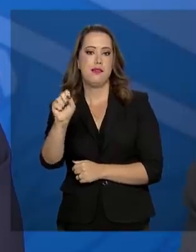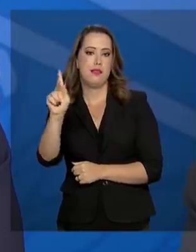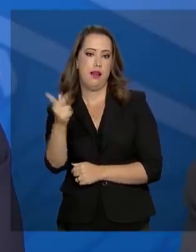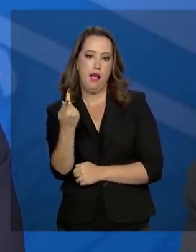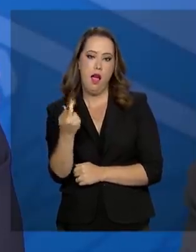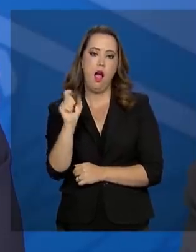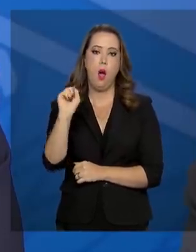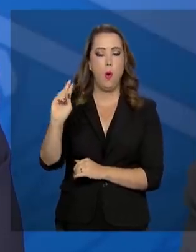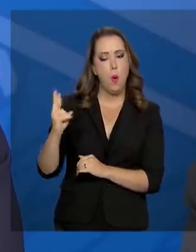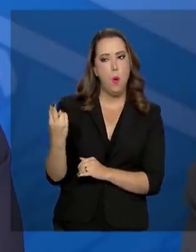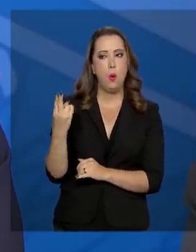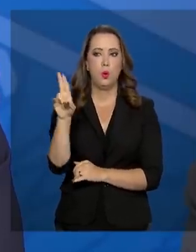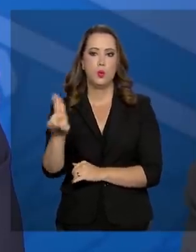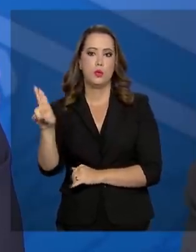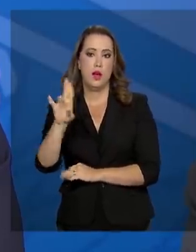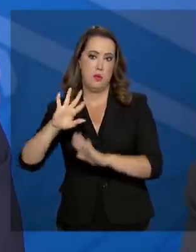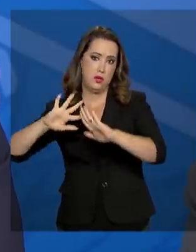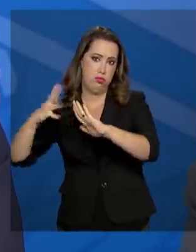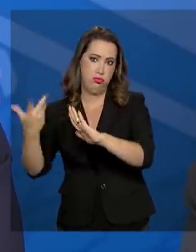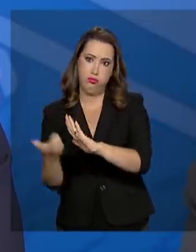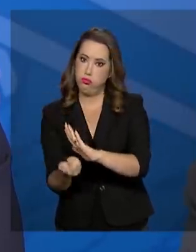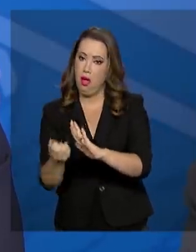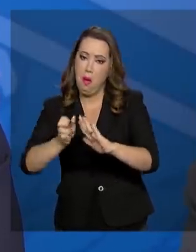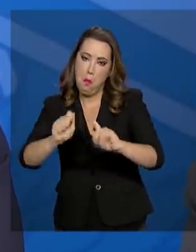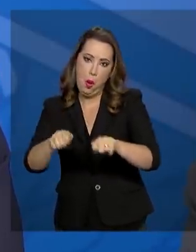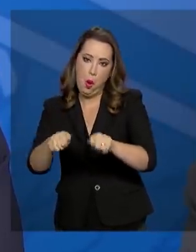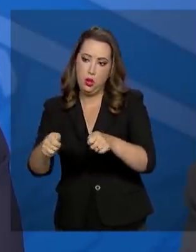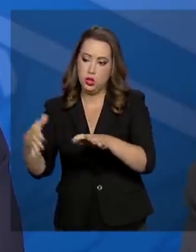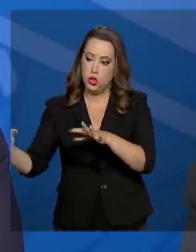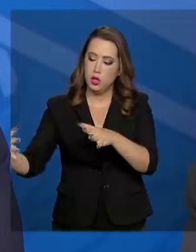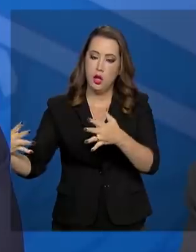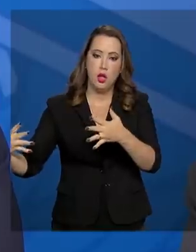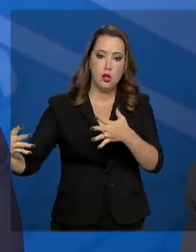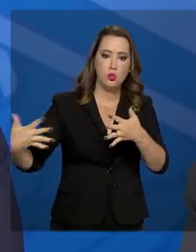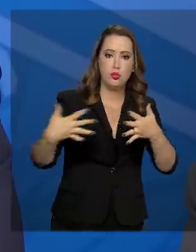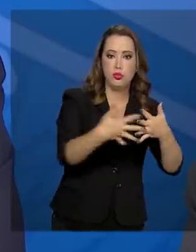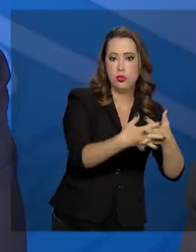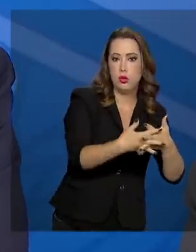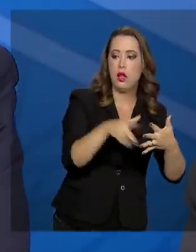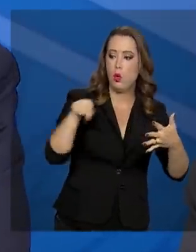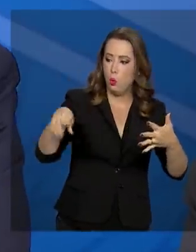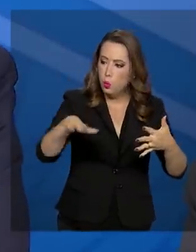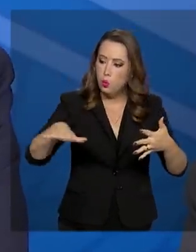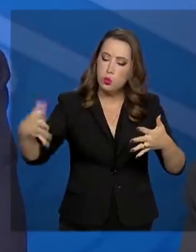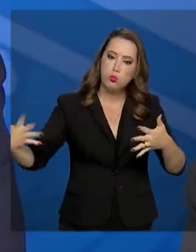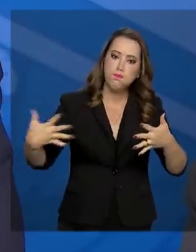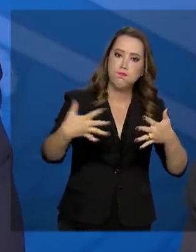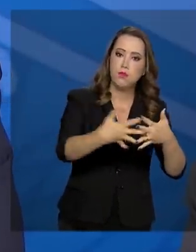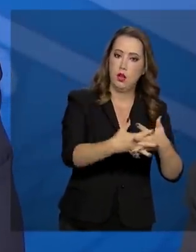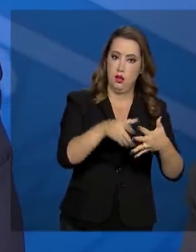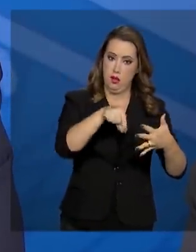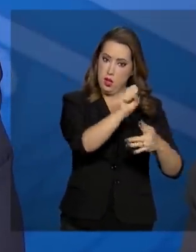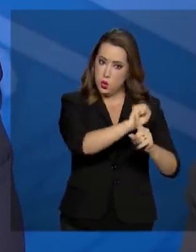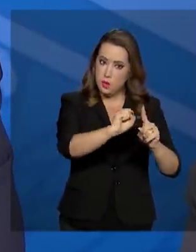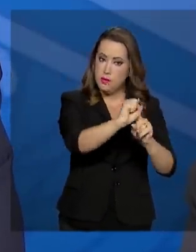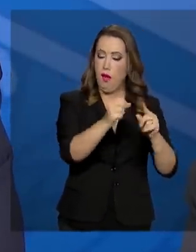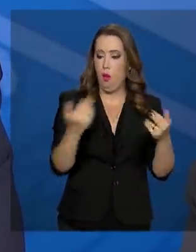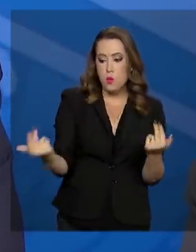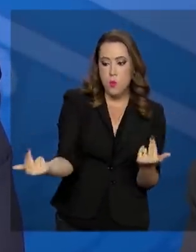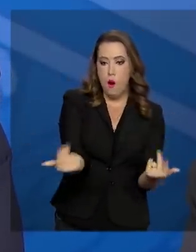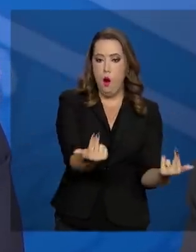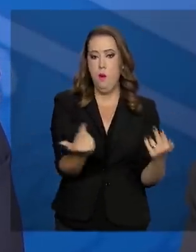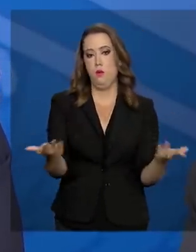e ele se entreguem realmente a sociedade acredito que a gente dessa maneira nós